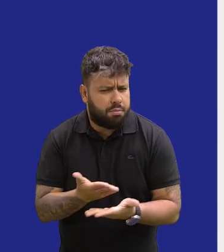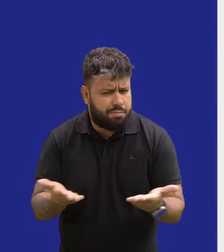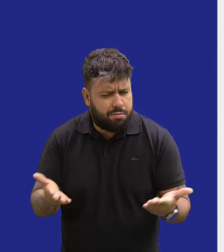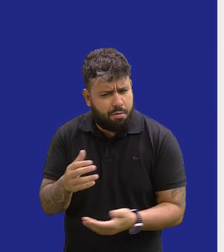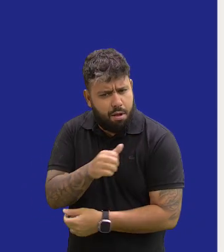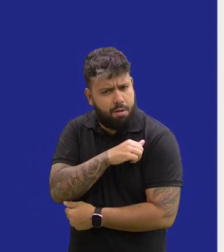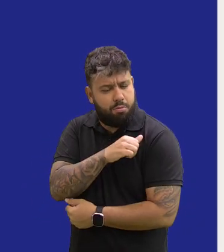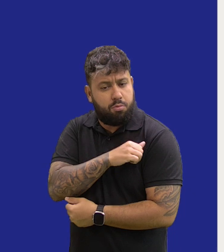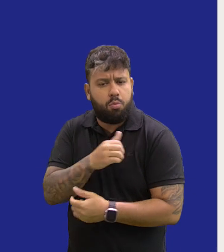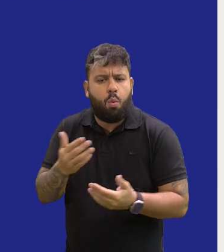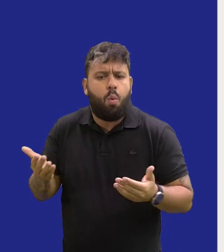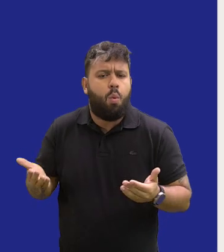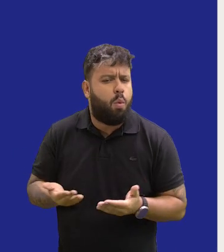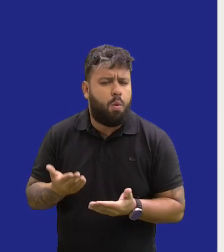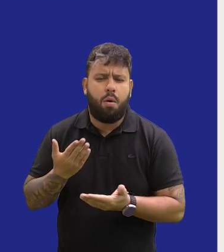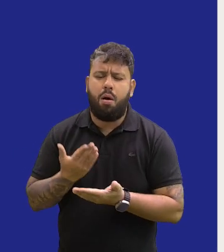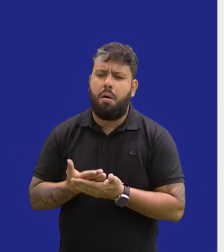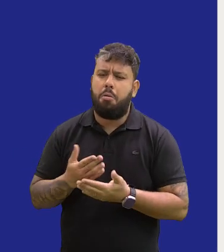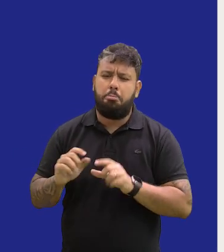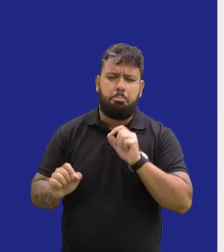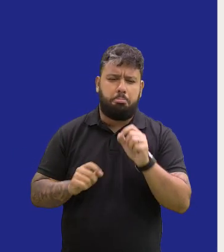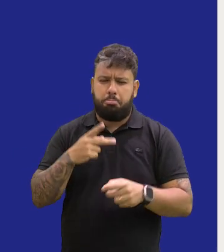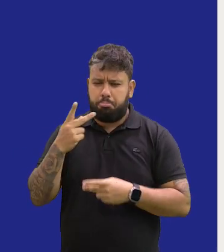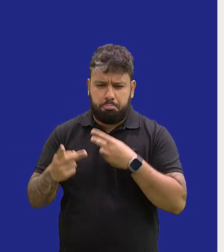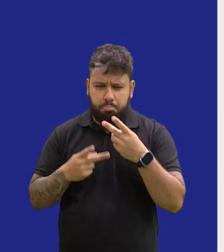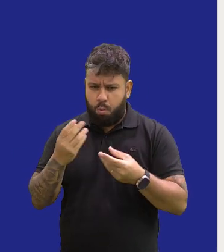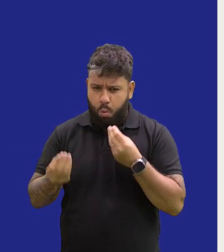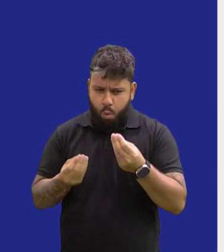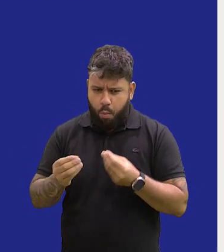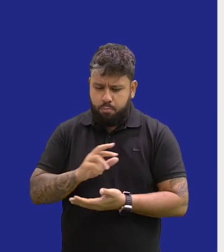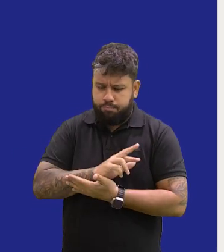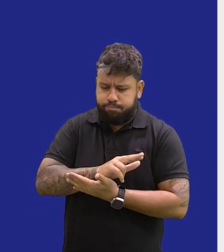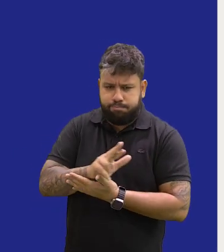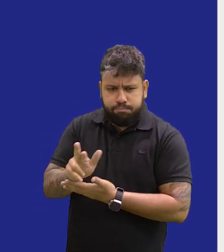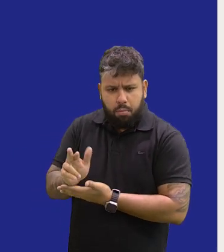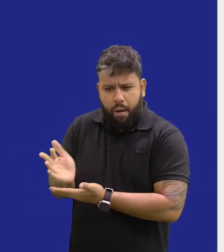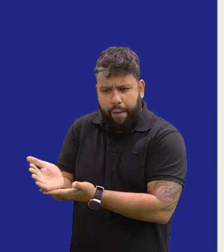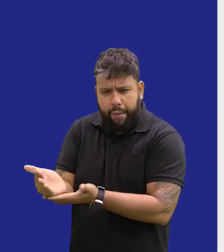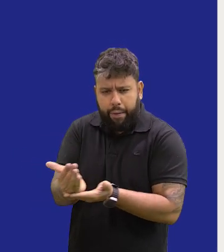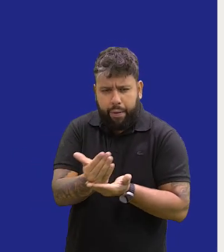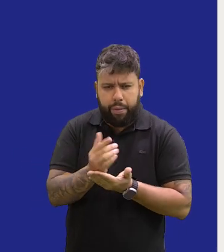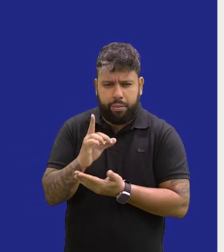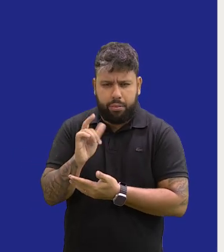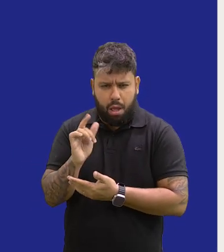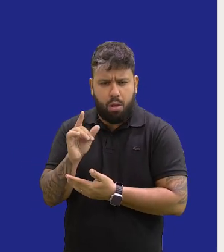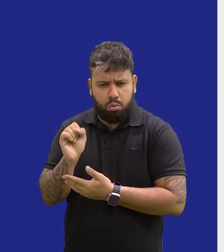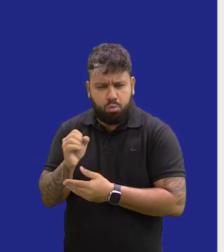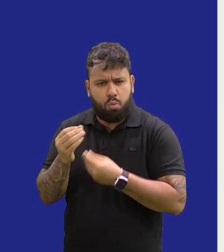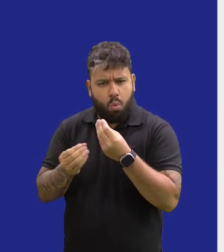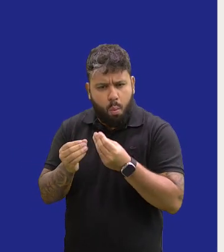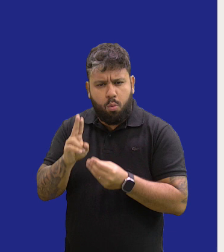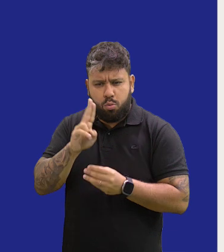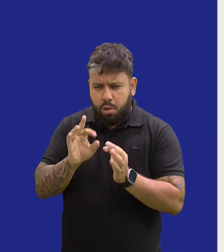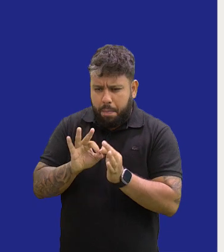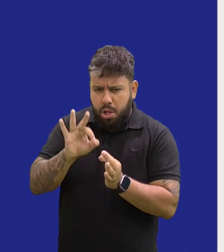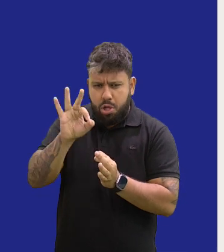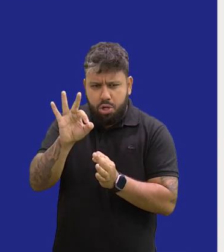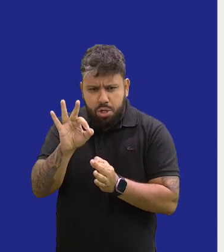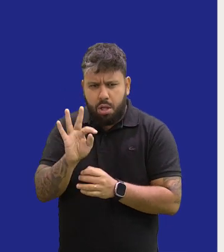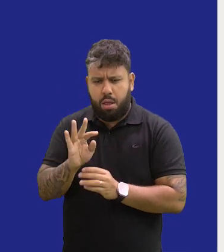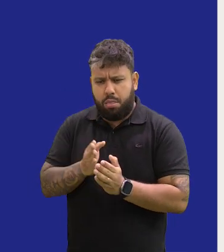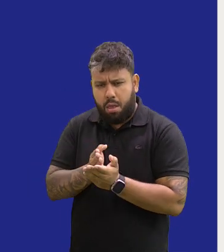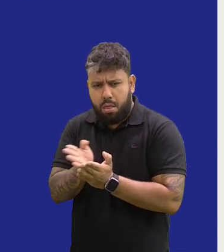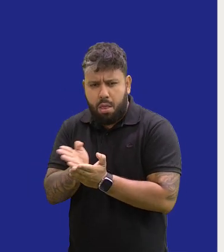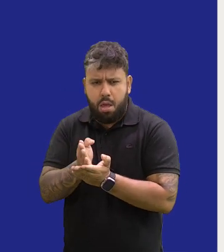aula de hoje nós vamos apresentar formas de representar dados usando medidas de tendência central e medida de dispersão